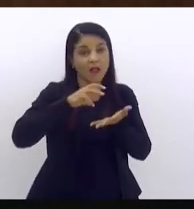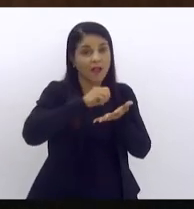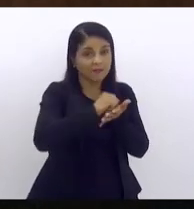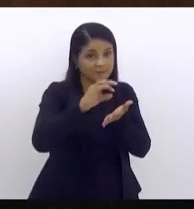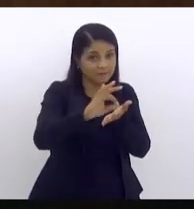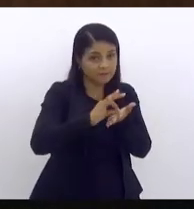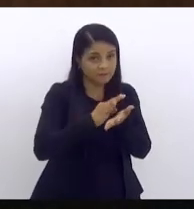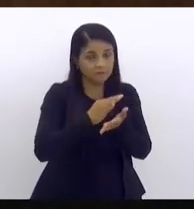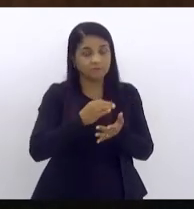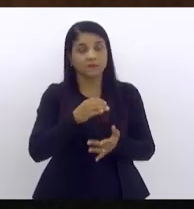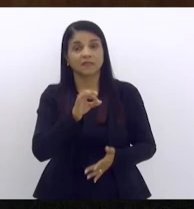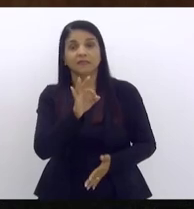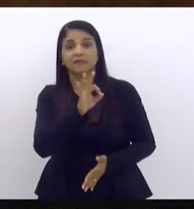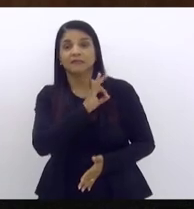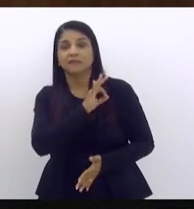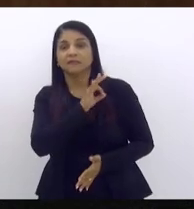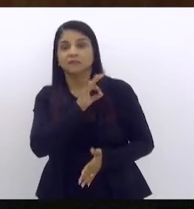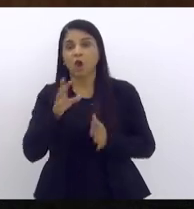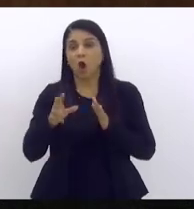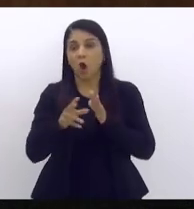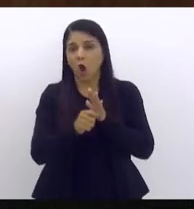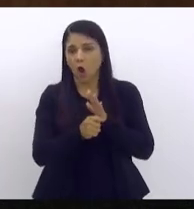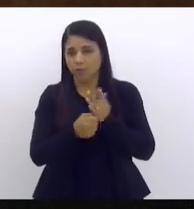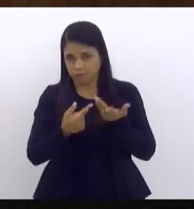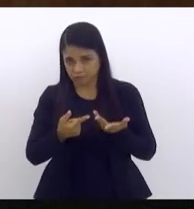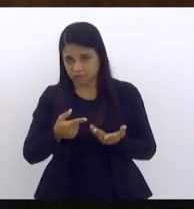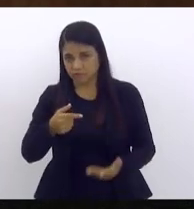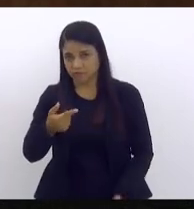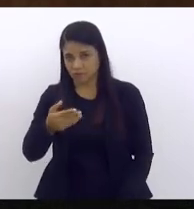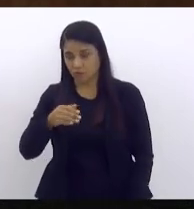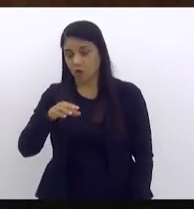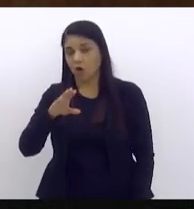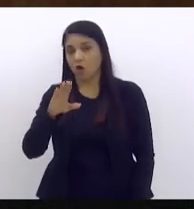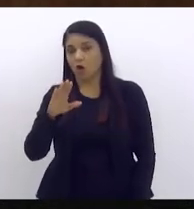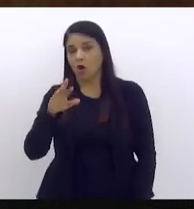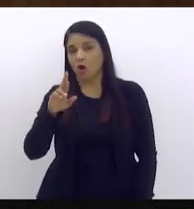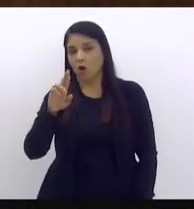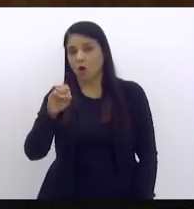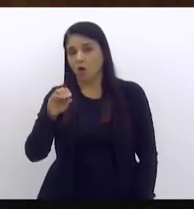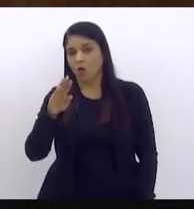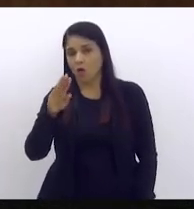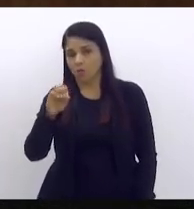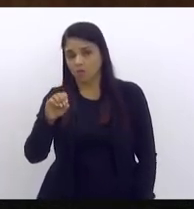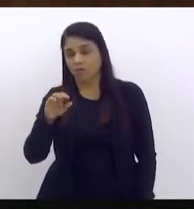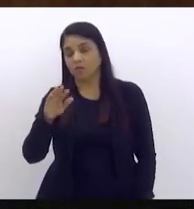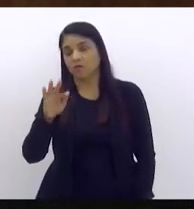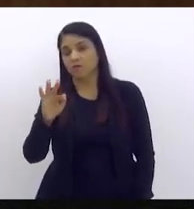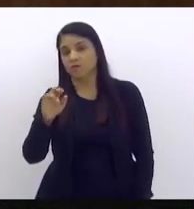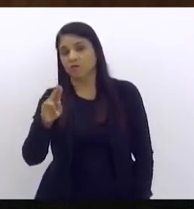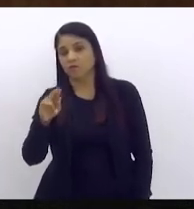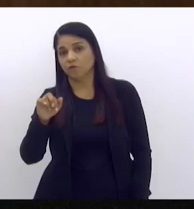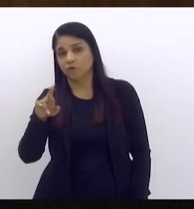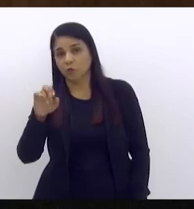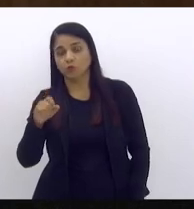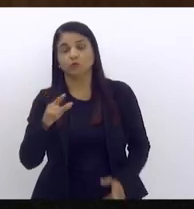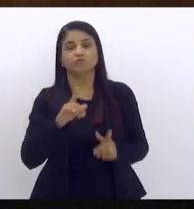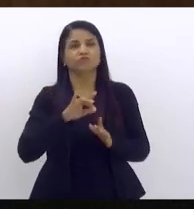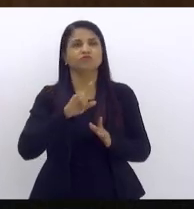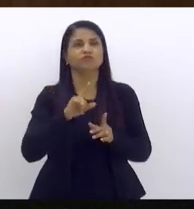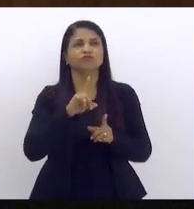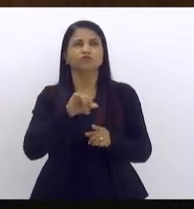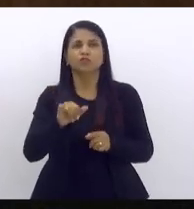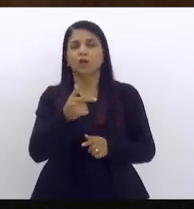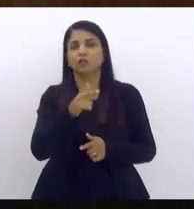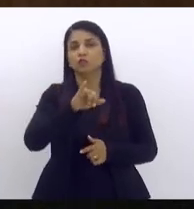Furtos. Finalmente, em 2023, no dia 20 de junho de 23, o